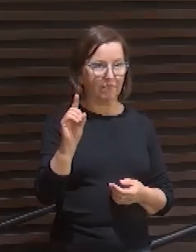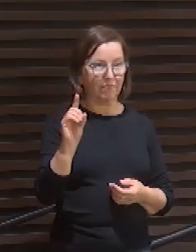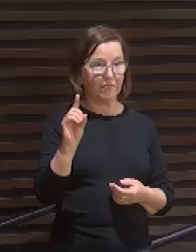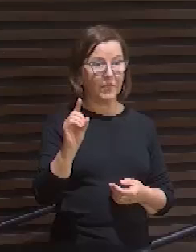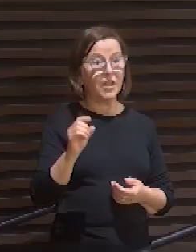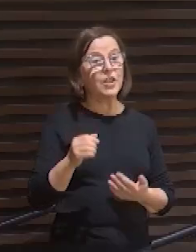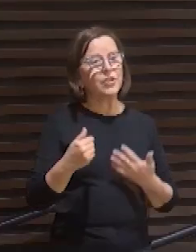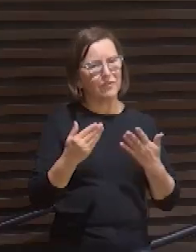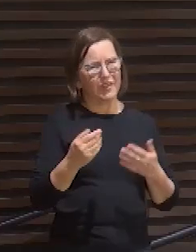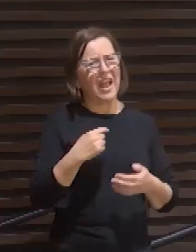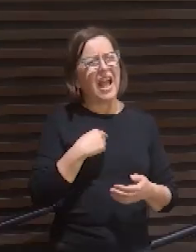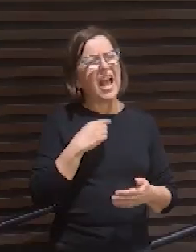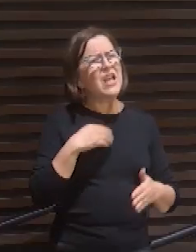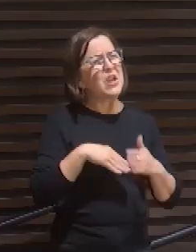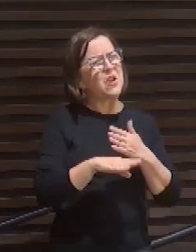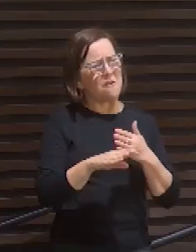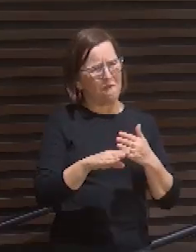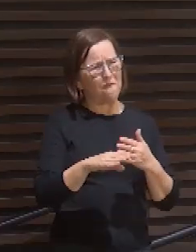no lugar dele.